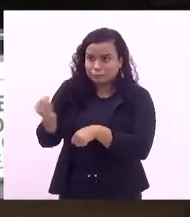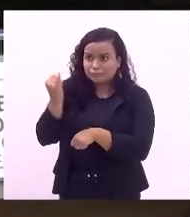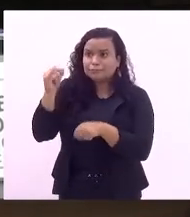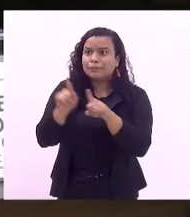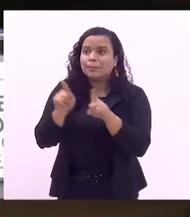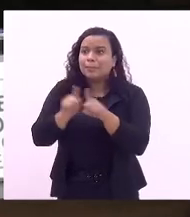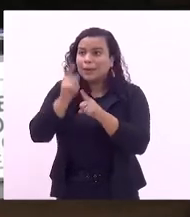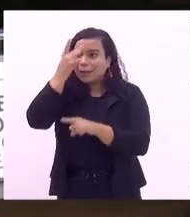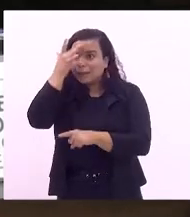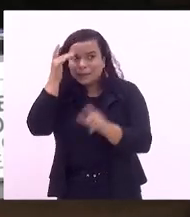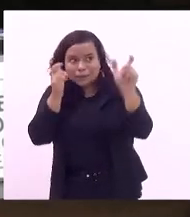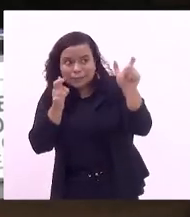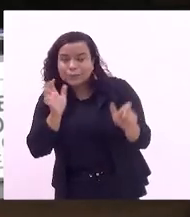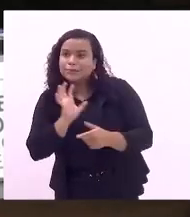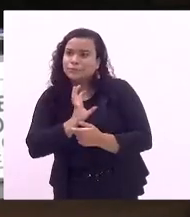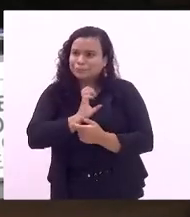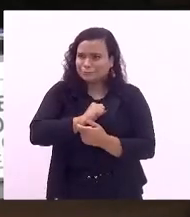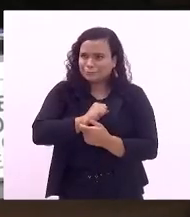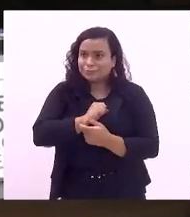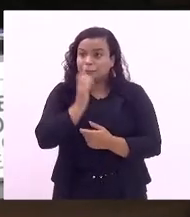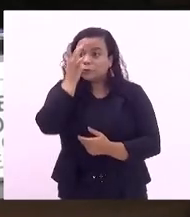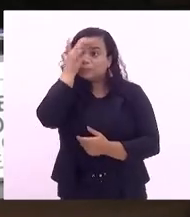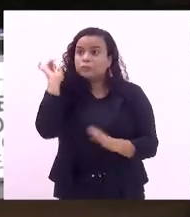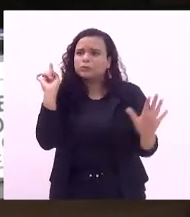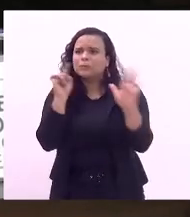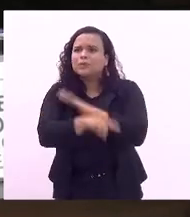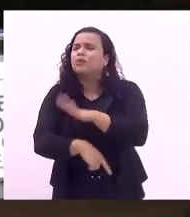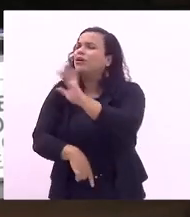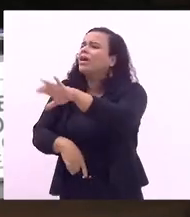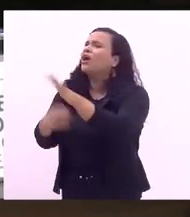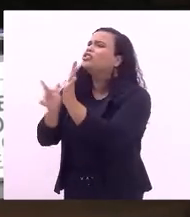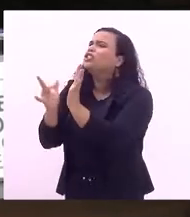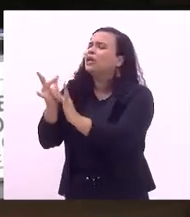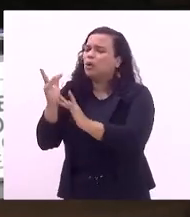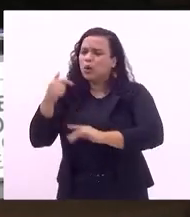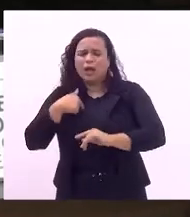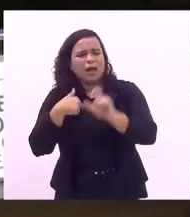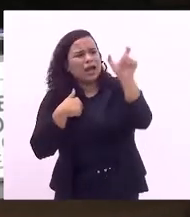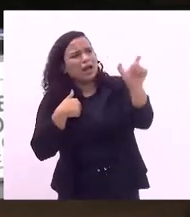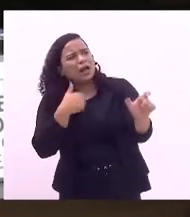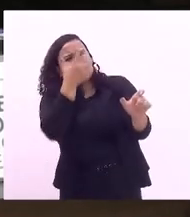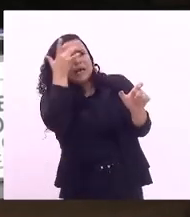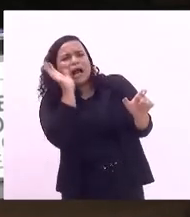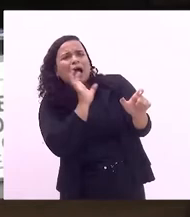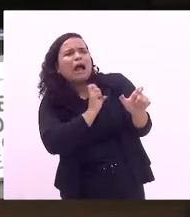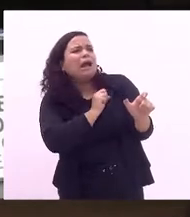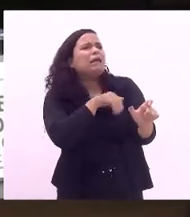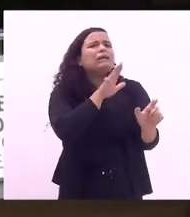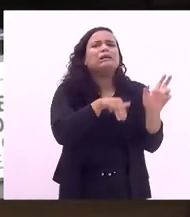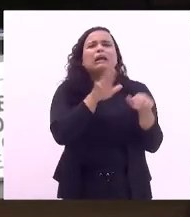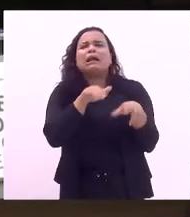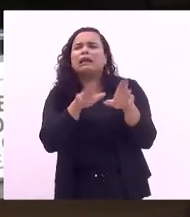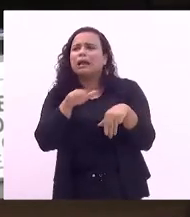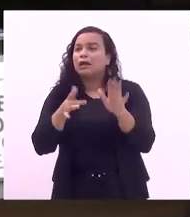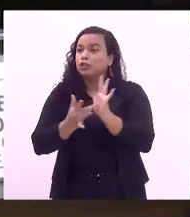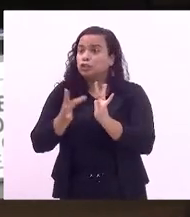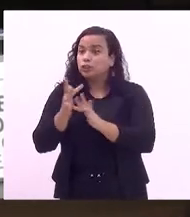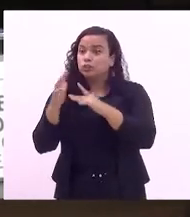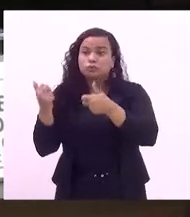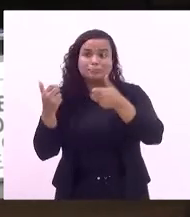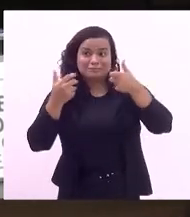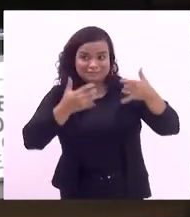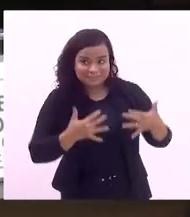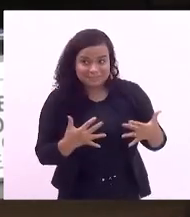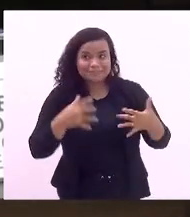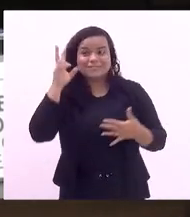pergunta para Jesus Mas quem é o meu próximo bom então Jesus contou esta parábola Ele conta essa narrativa e nessa